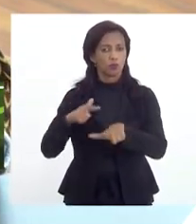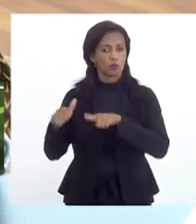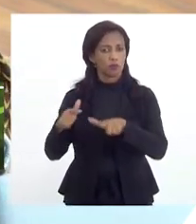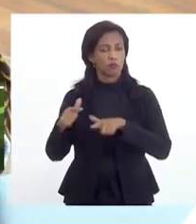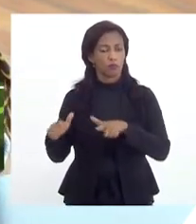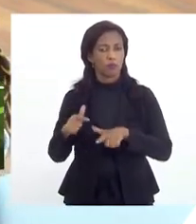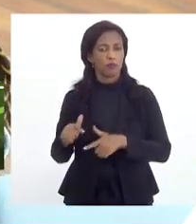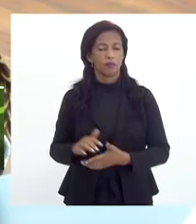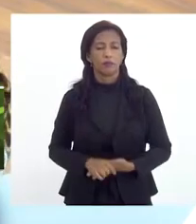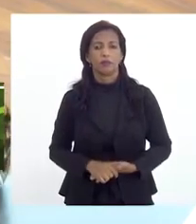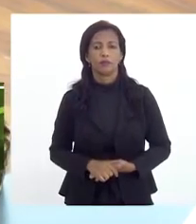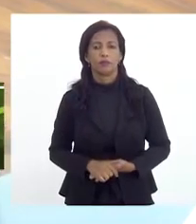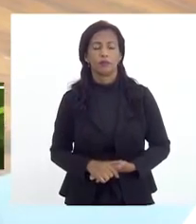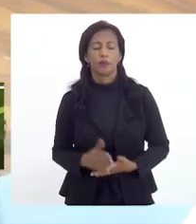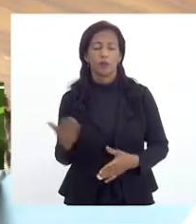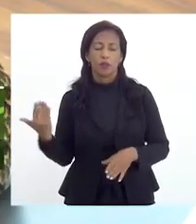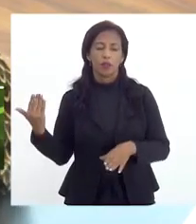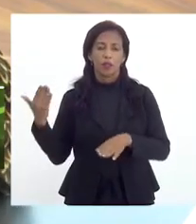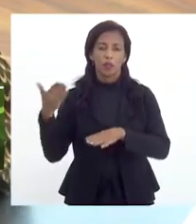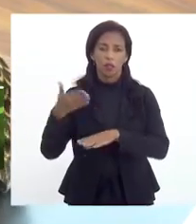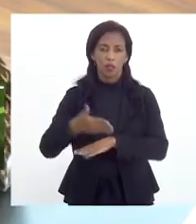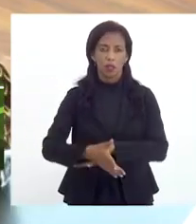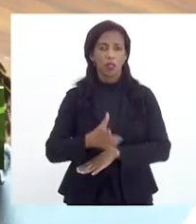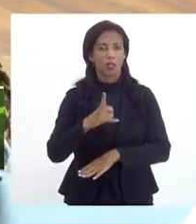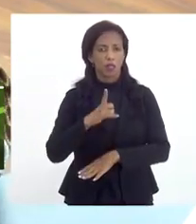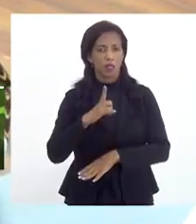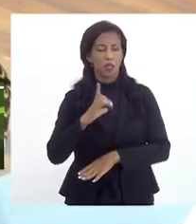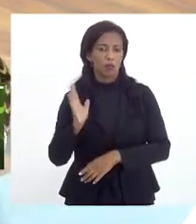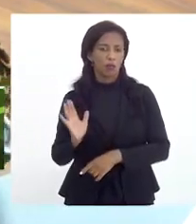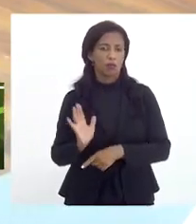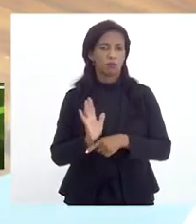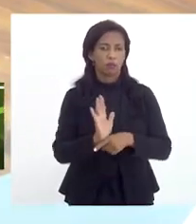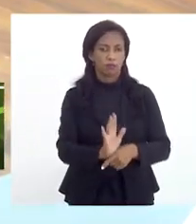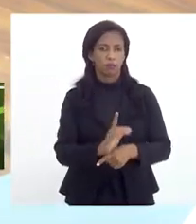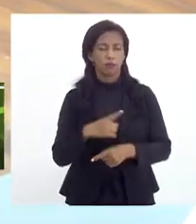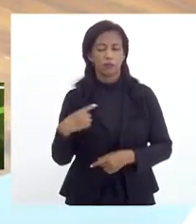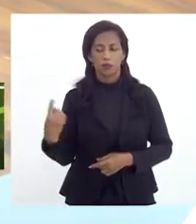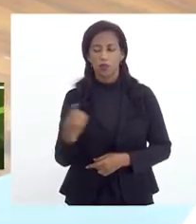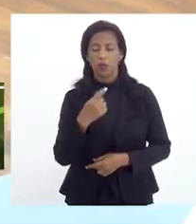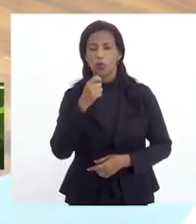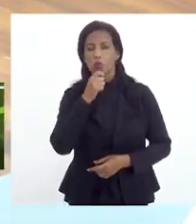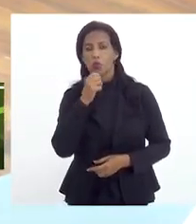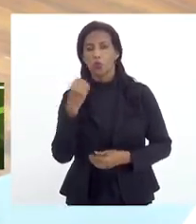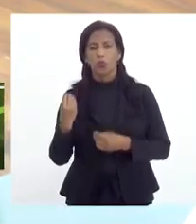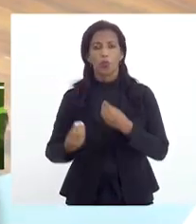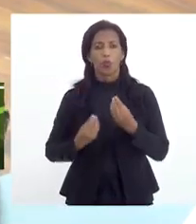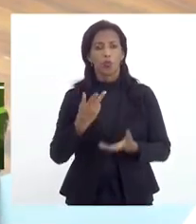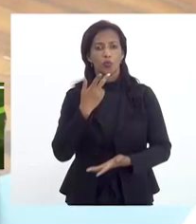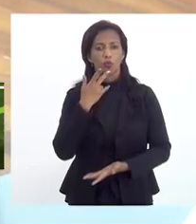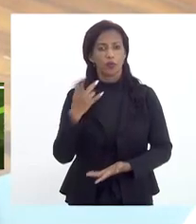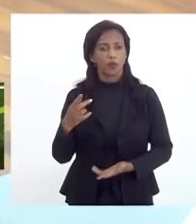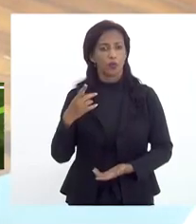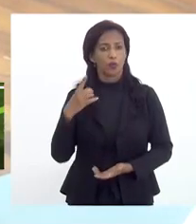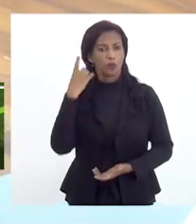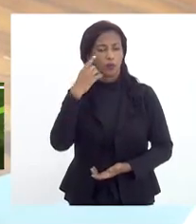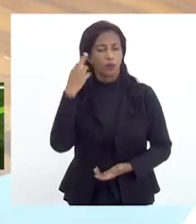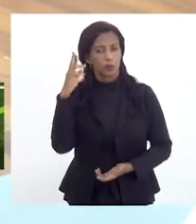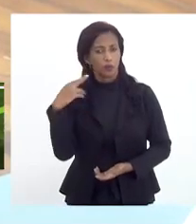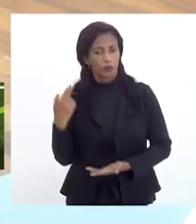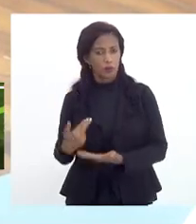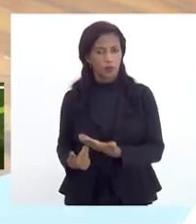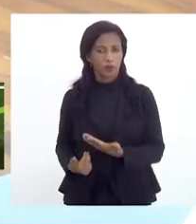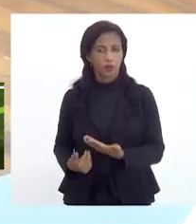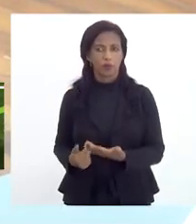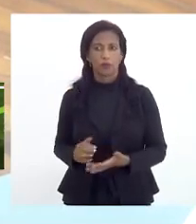servidoras Que haja Essa compensação Para que a gente Não tenha Como dito aqui Pela deputada Renata Se eu não me engano